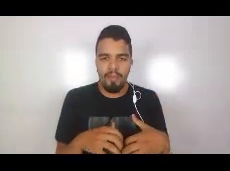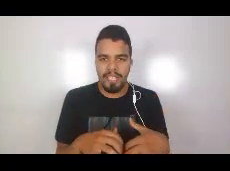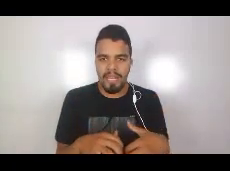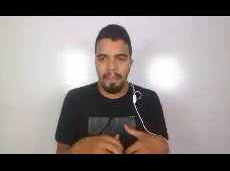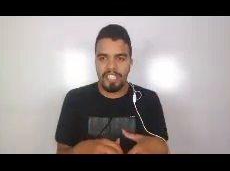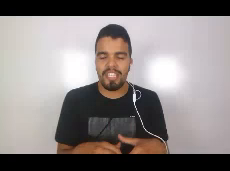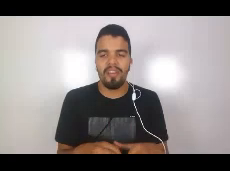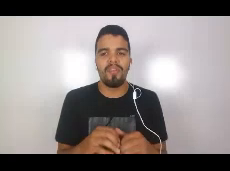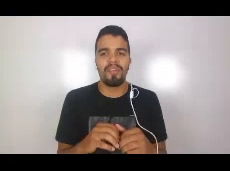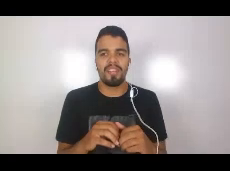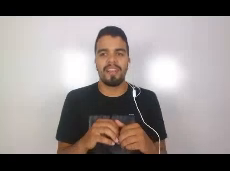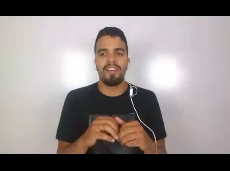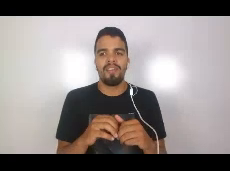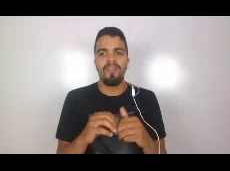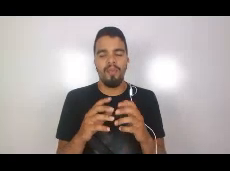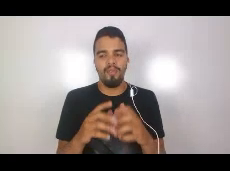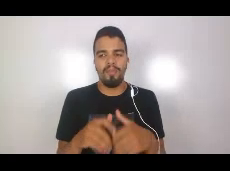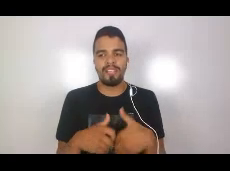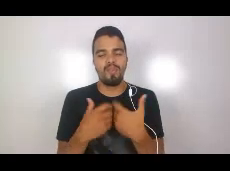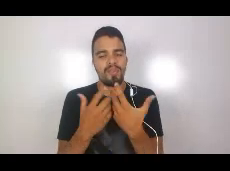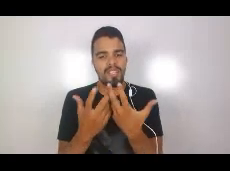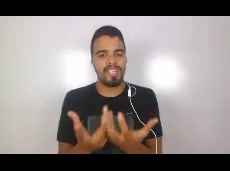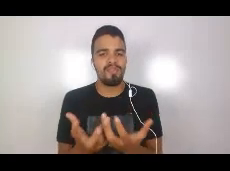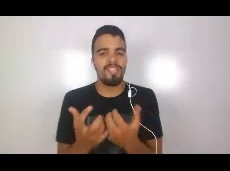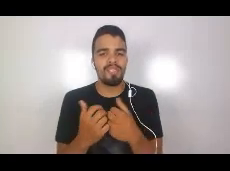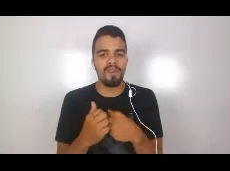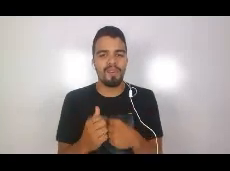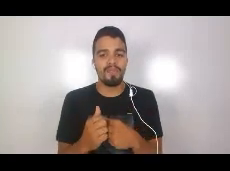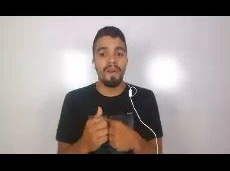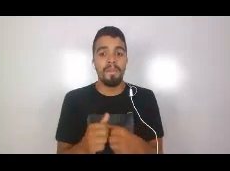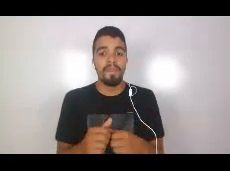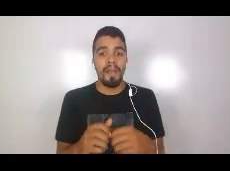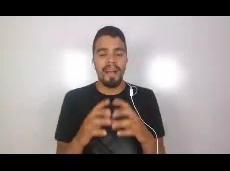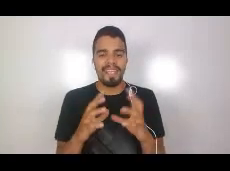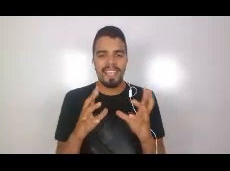um pouco mais da parte teórica, um pouco mais do contexto